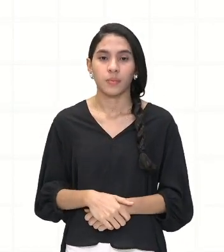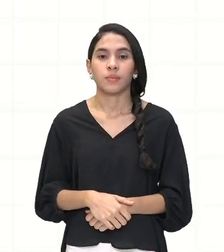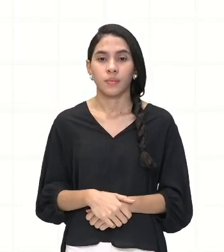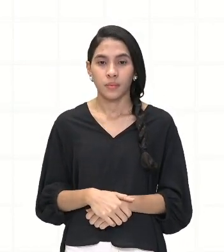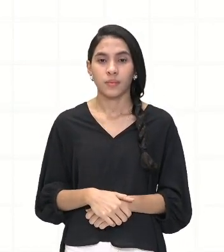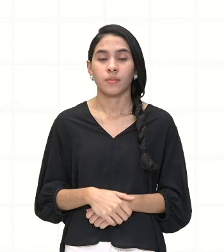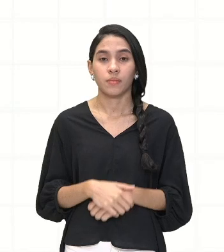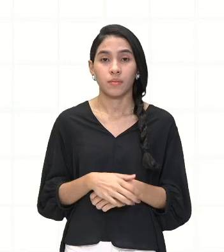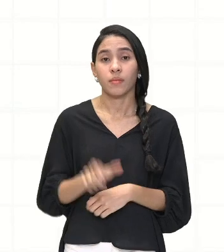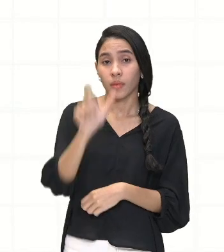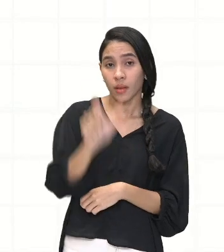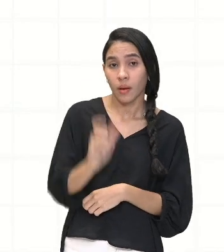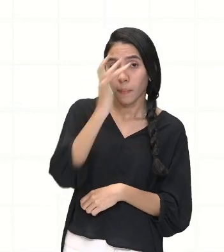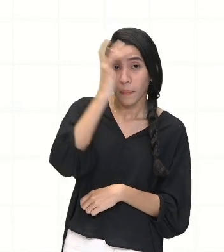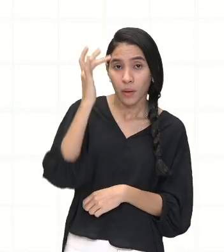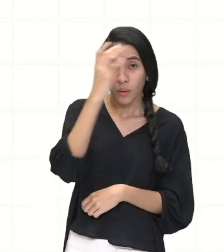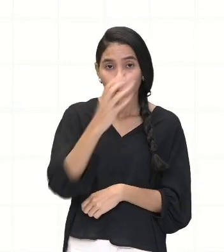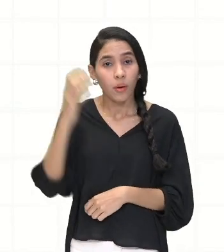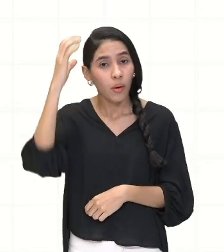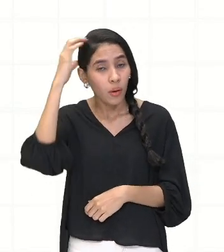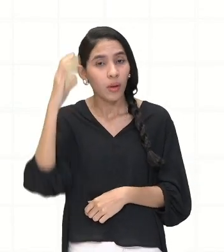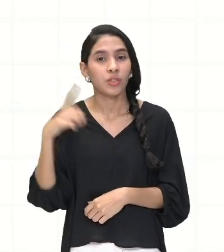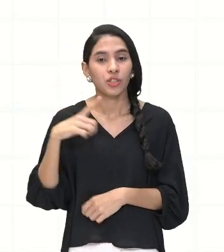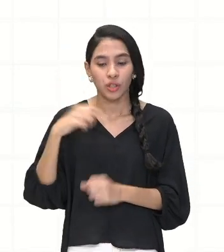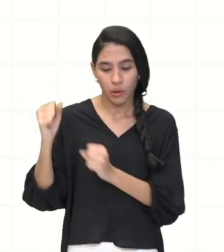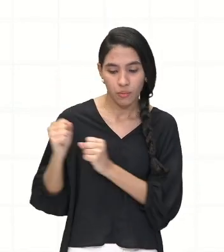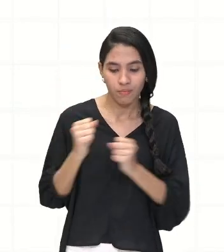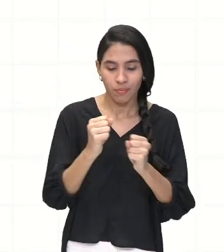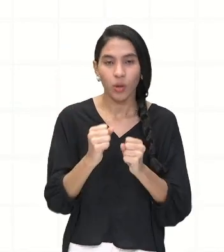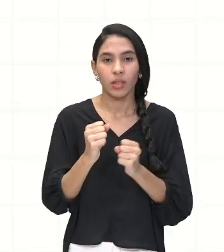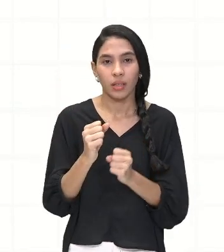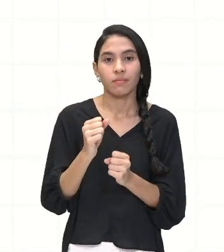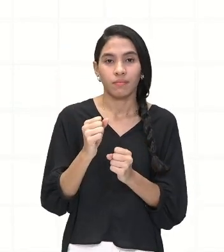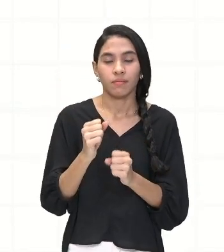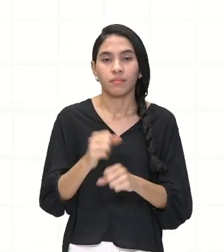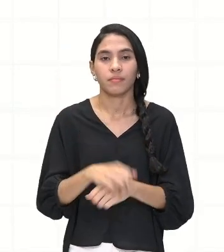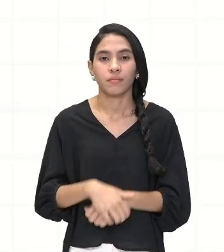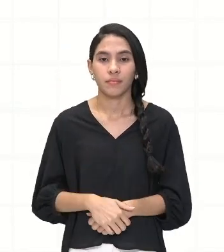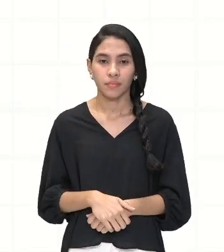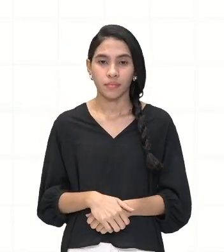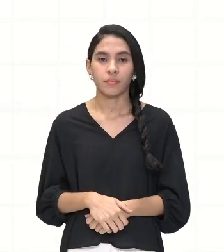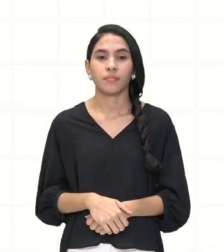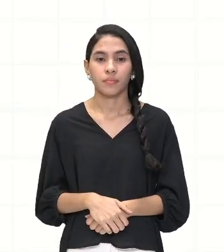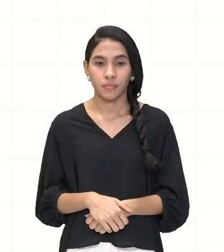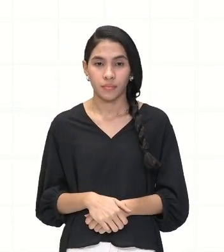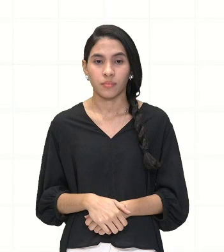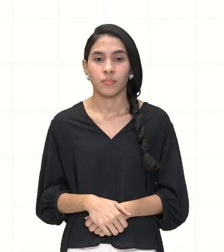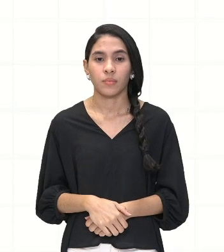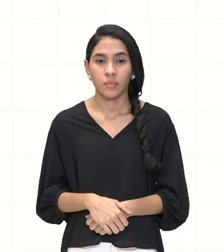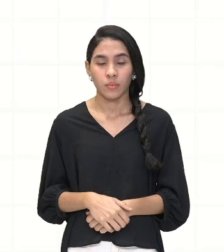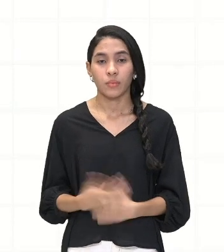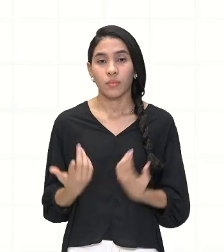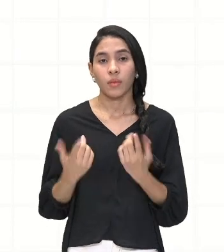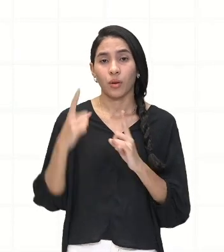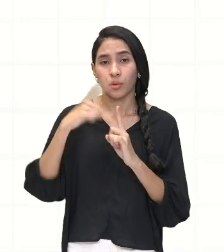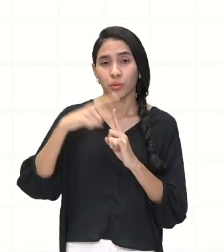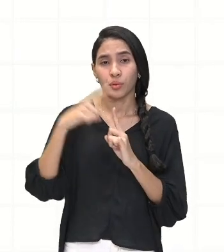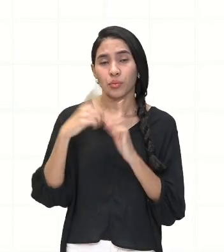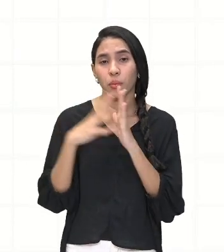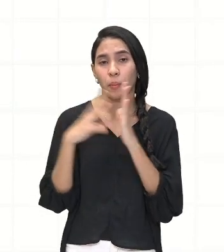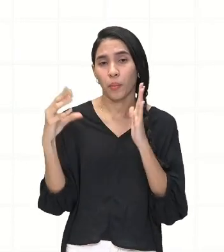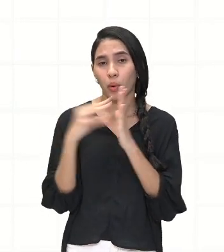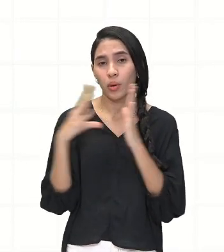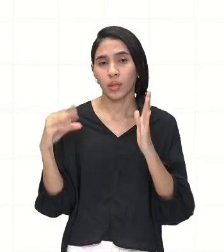os monarcas concentravam poderes significativos. Esse tipo de modelo,